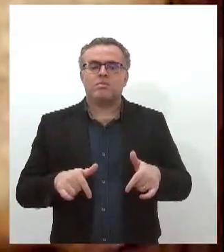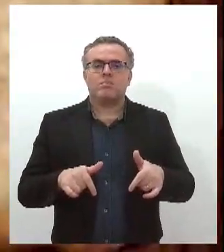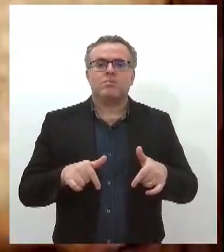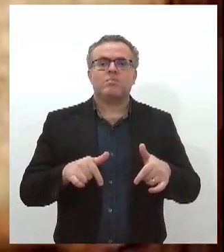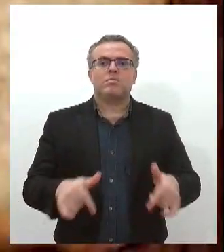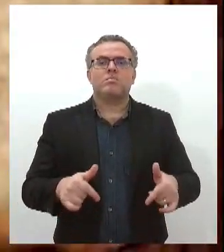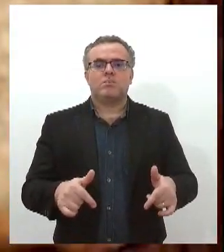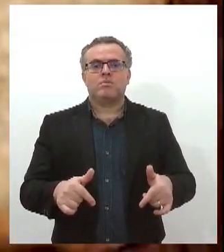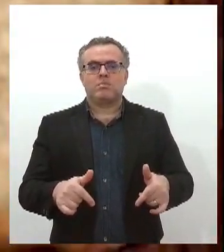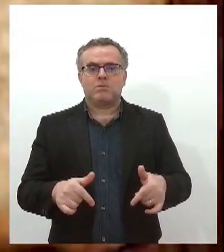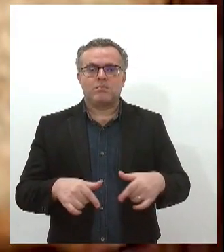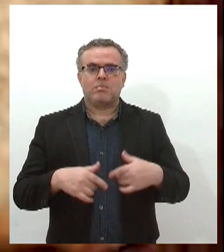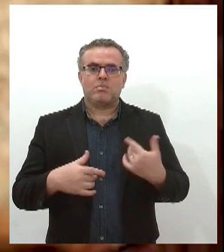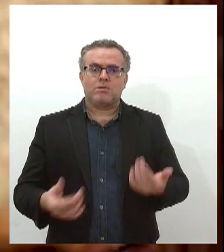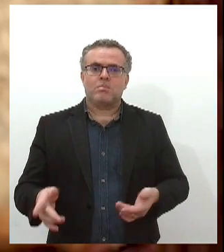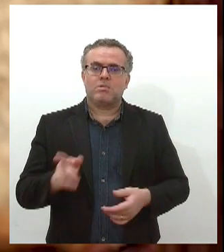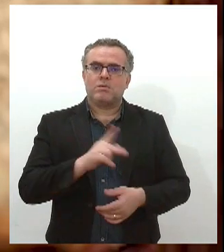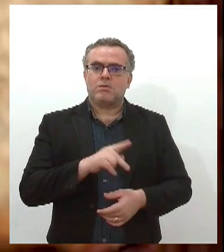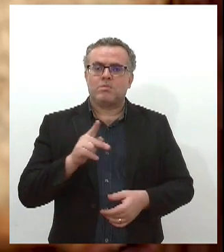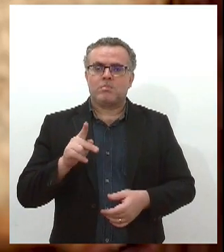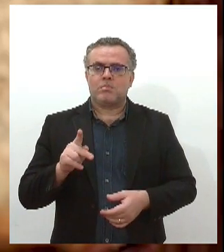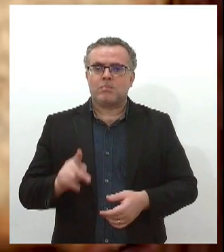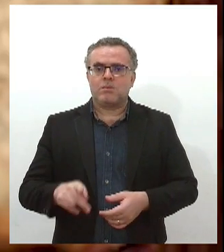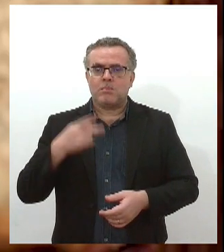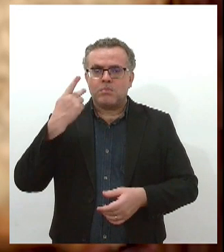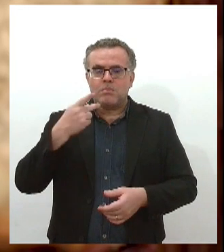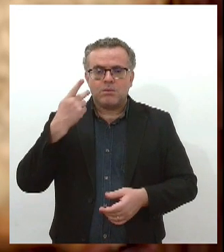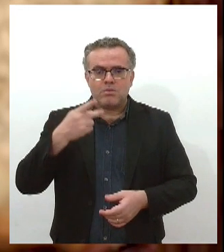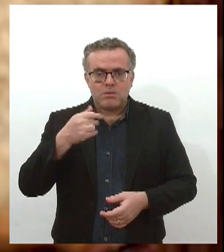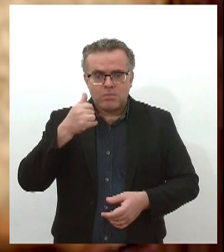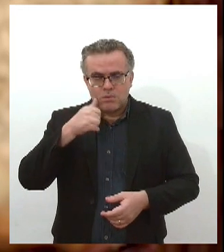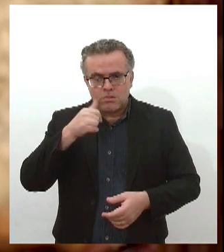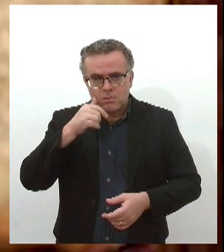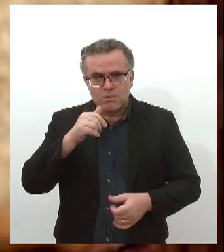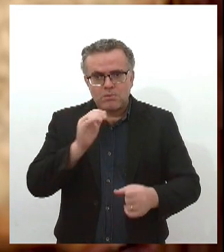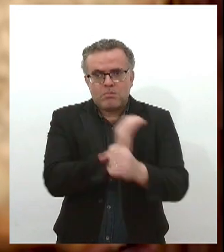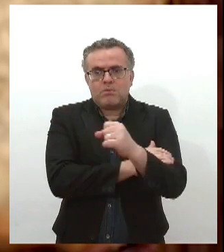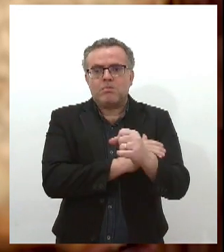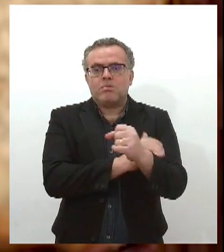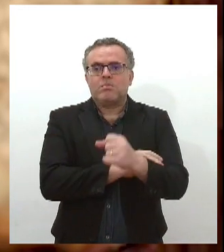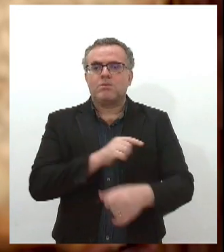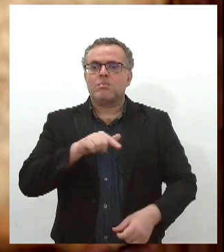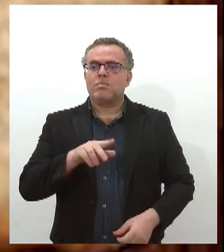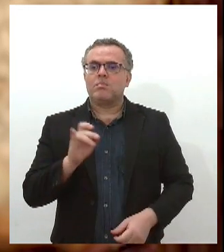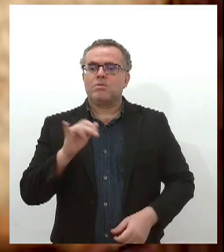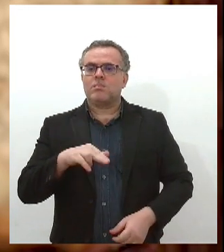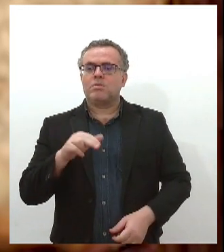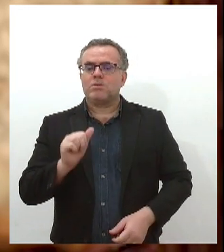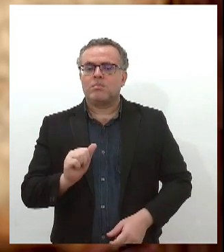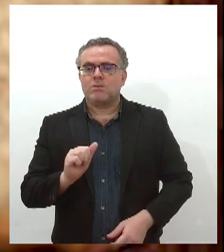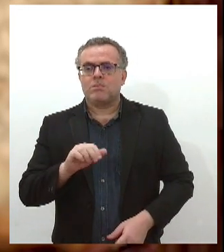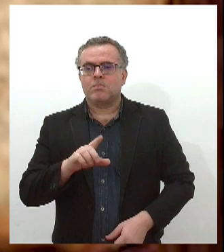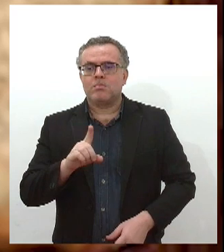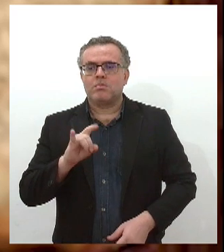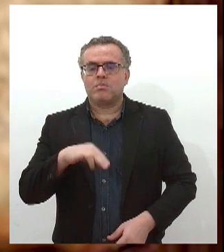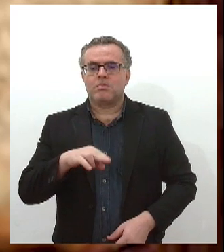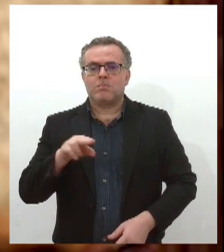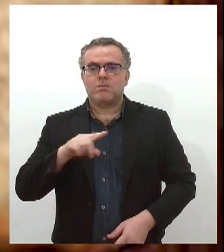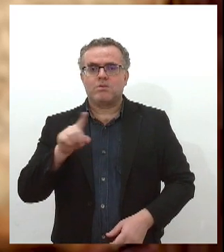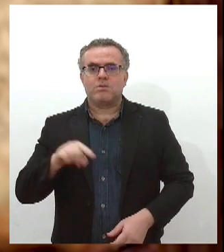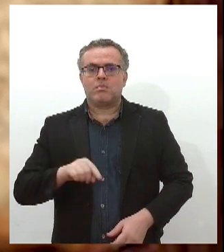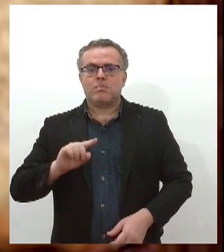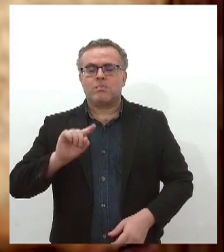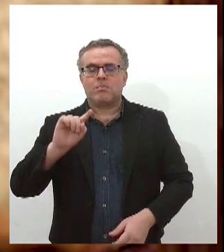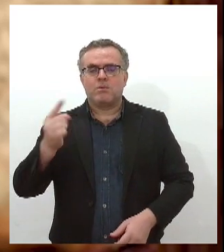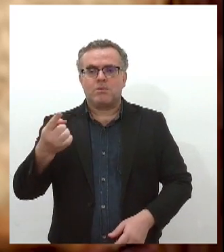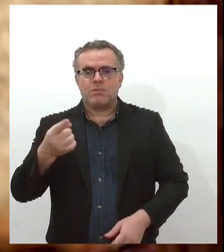a professora, política e feminista Quintina Diniz, que foi a primeira deputada estadual de